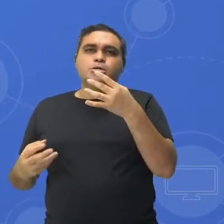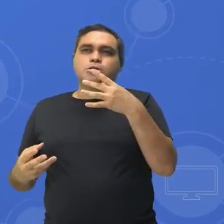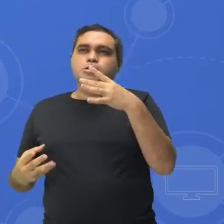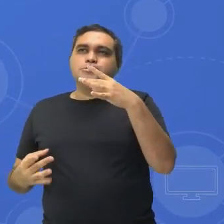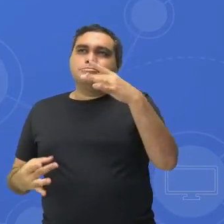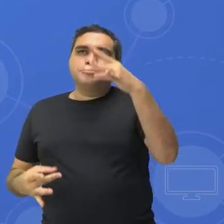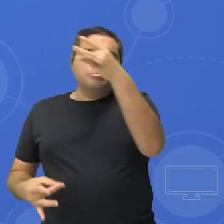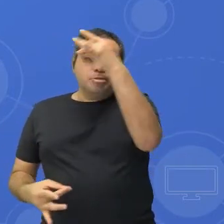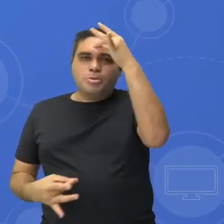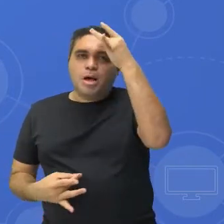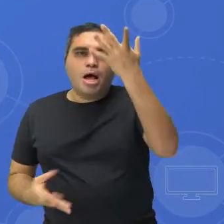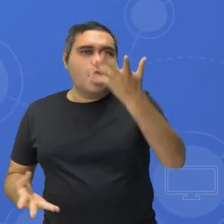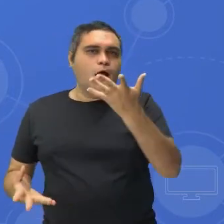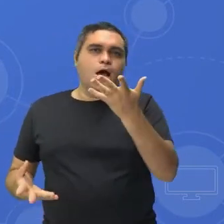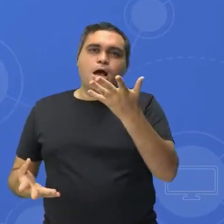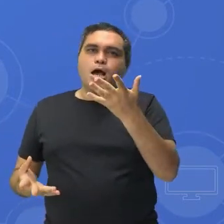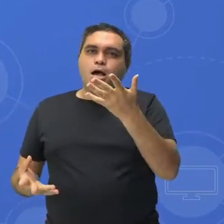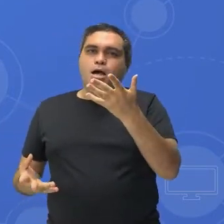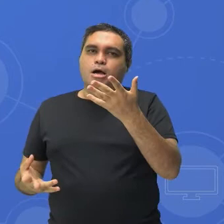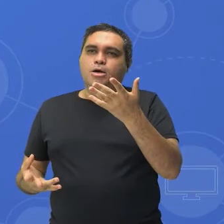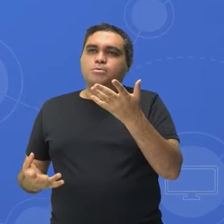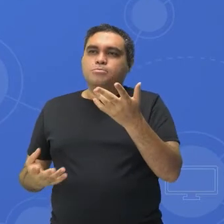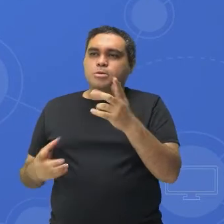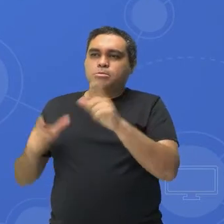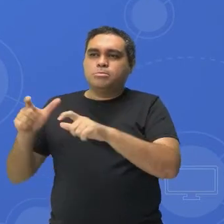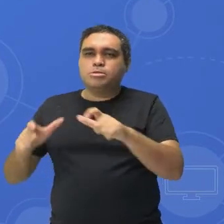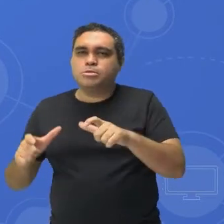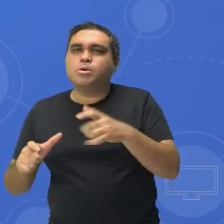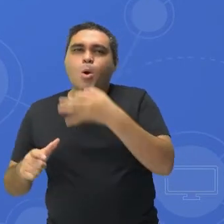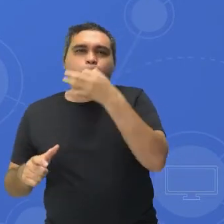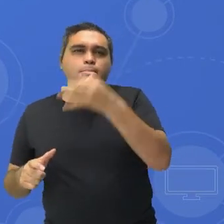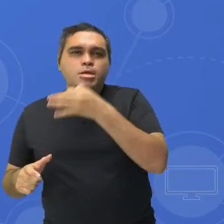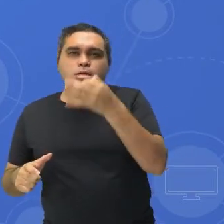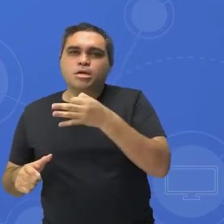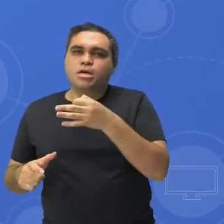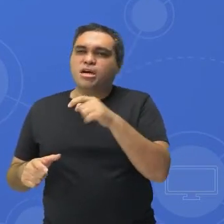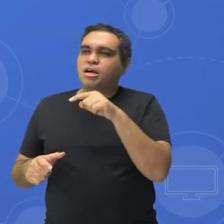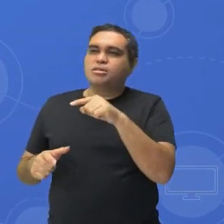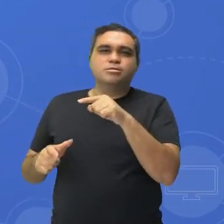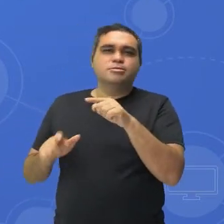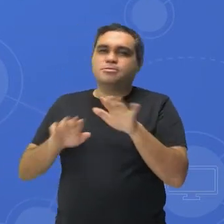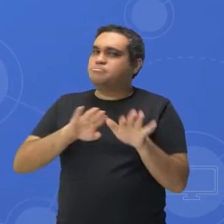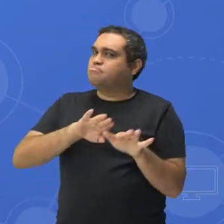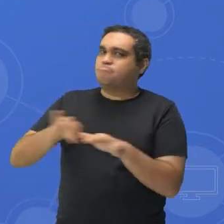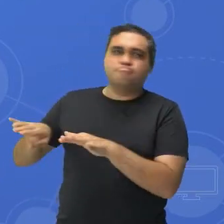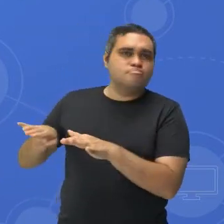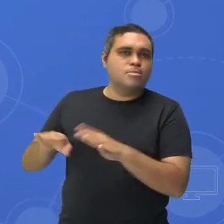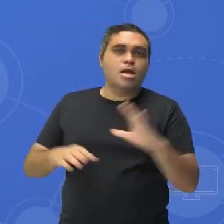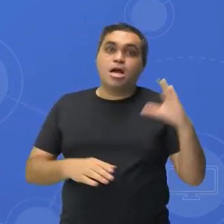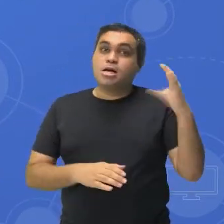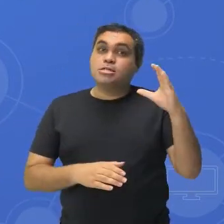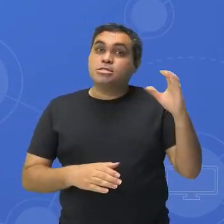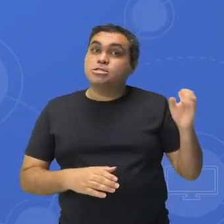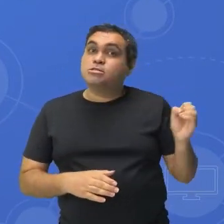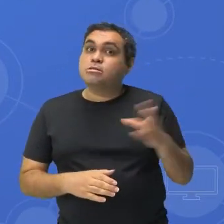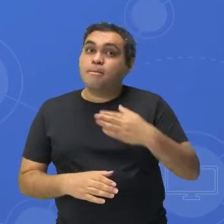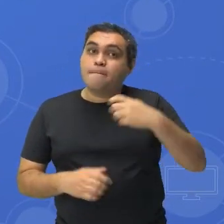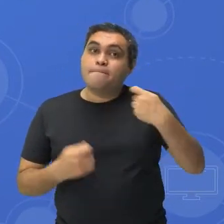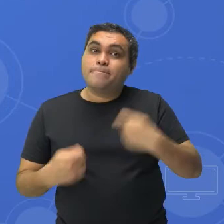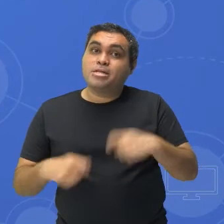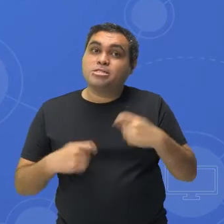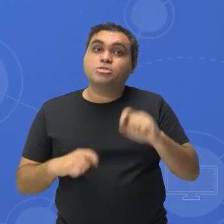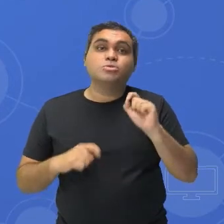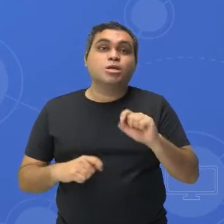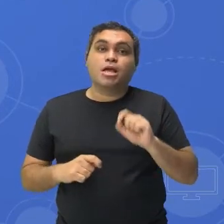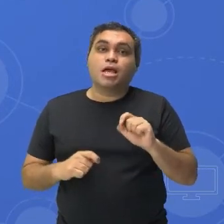no senso comum, essas explicações não têm mais validade para a ciência. Para ter validade,